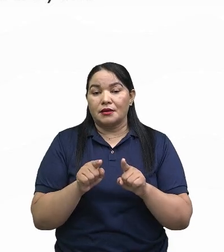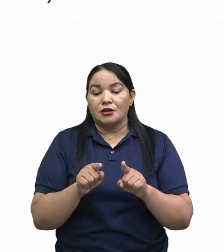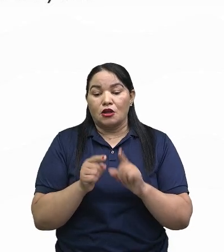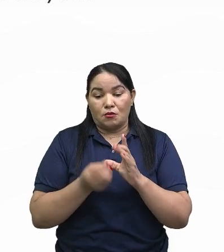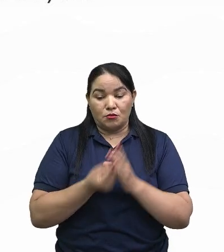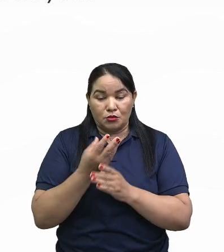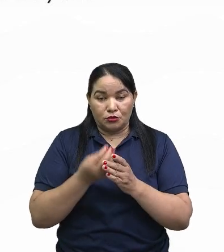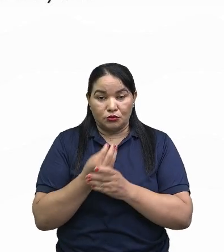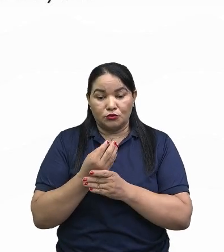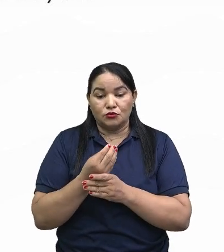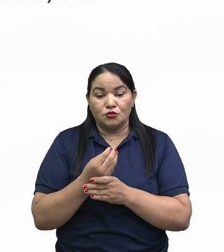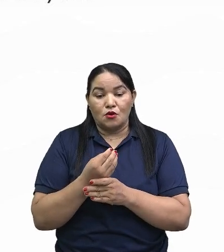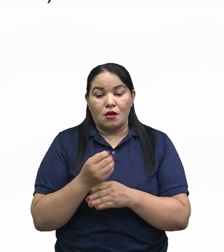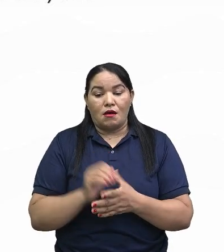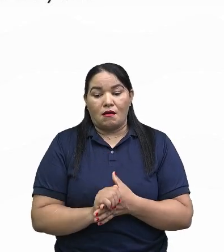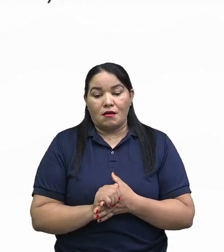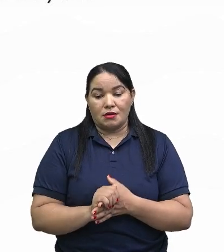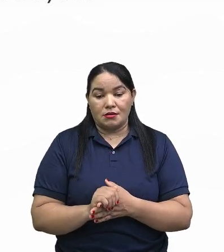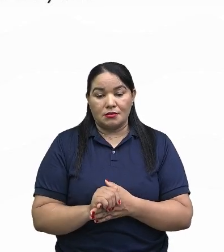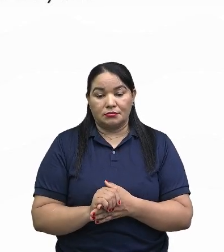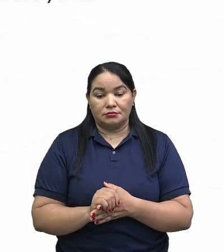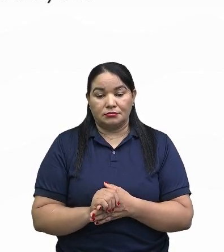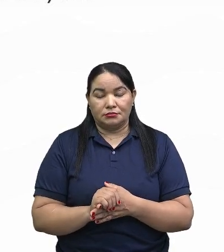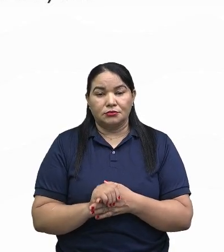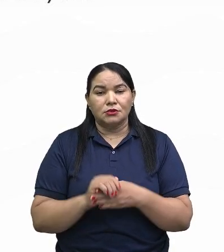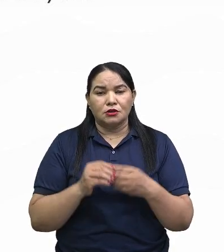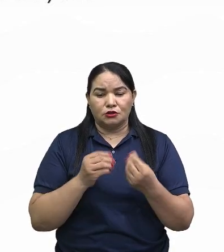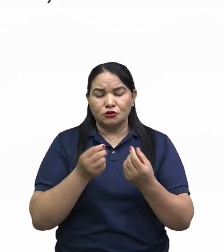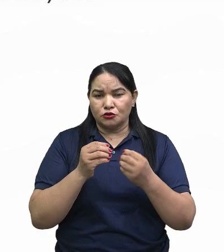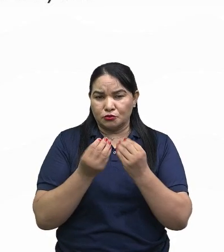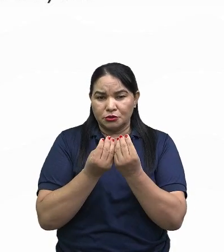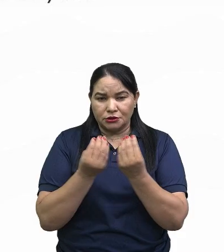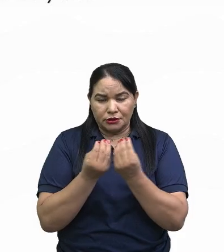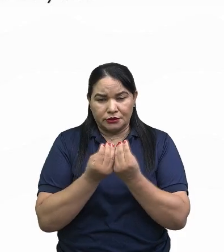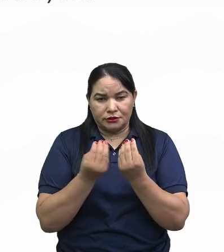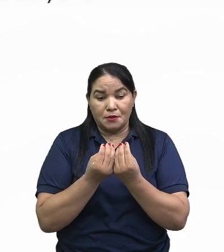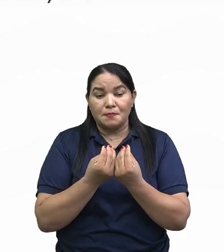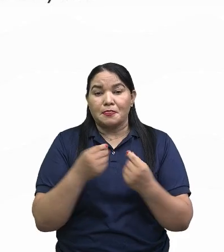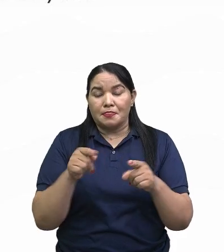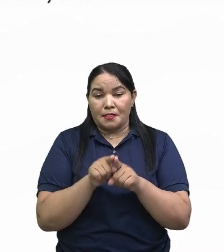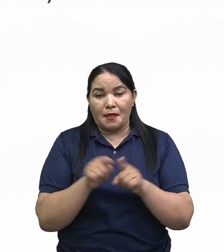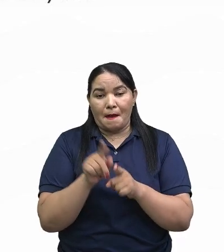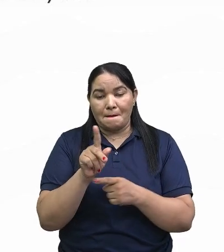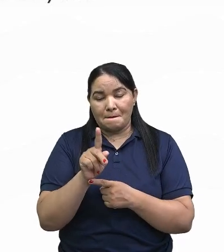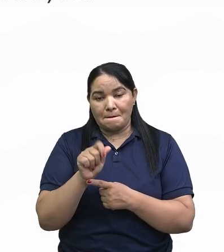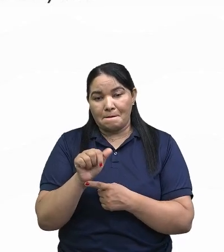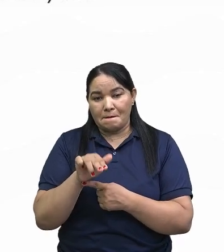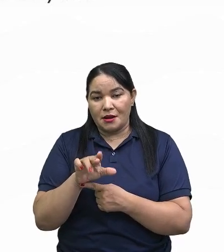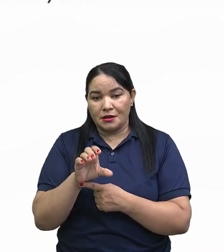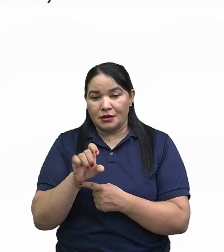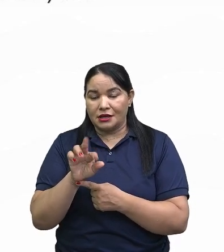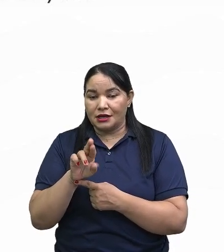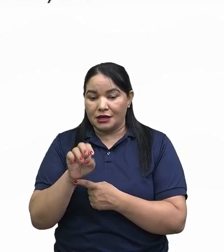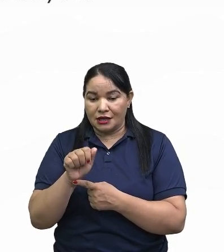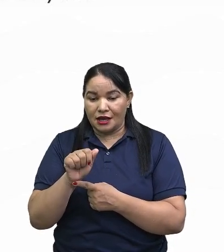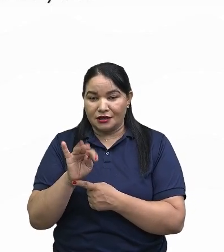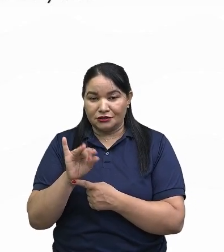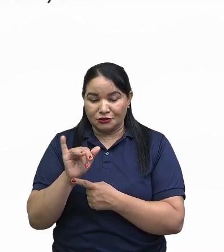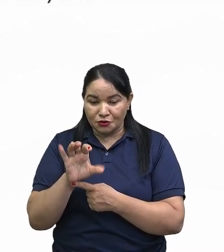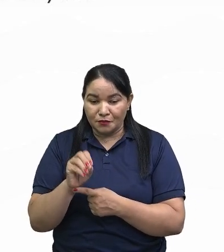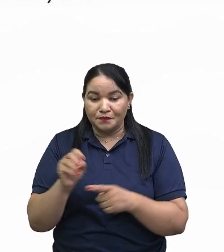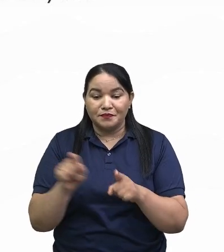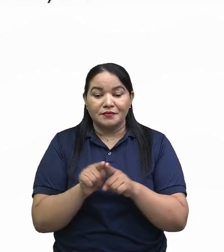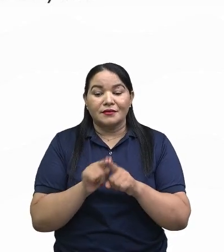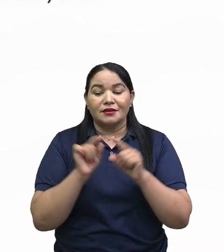produz o suco pancreático, que está relacionado ali com a digestão de alguns alimentos, né? O pâncreas, no caso, ele